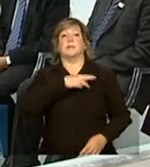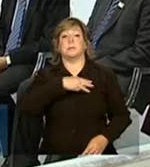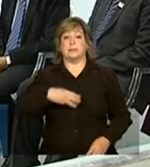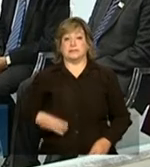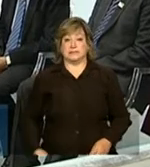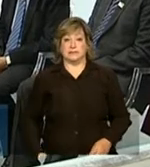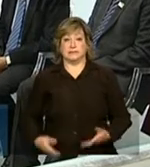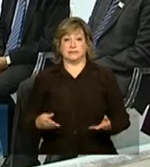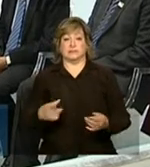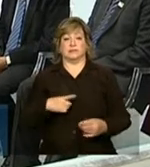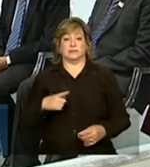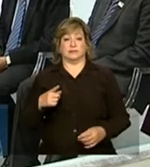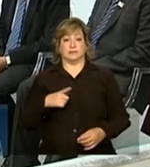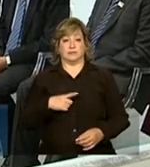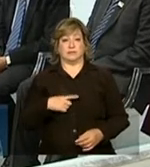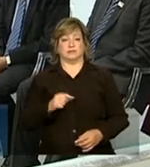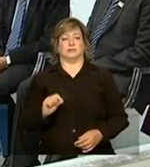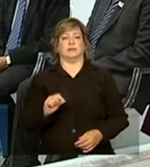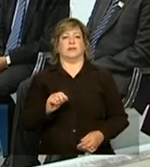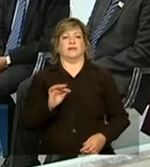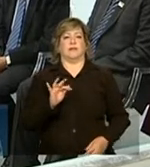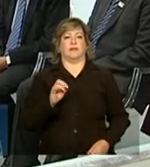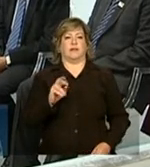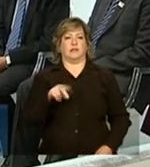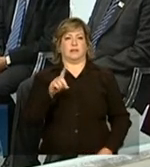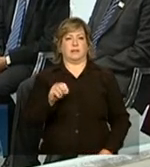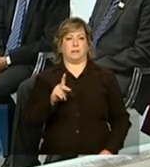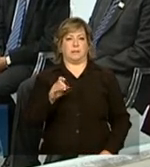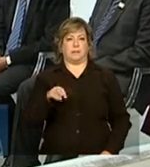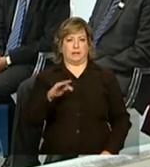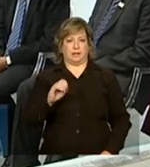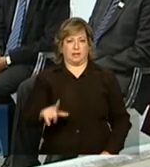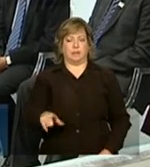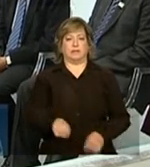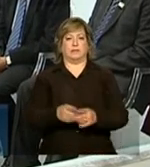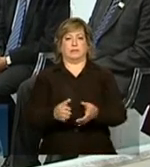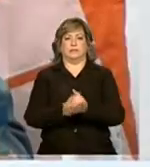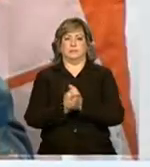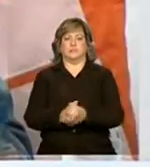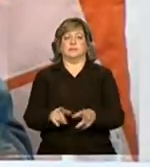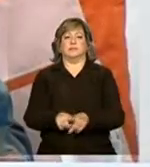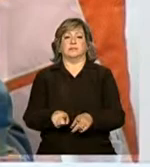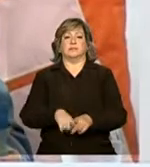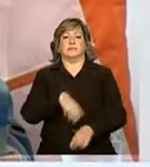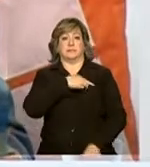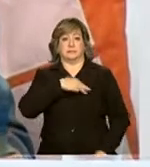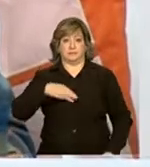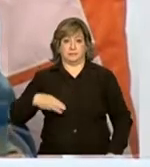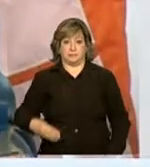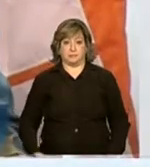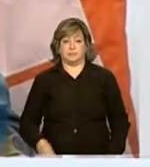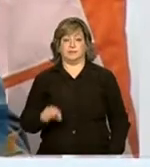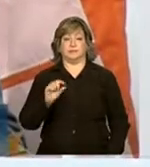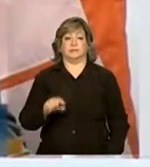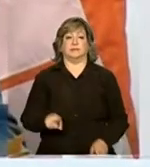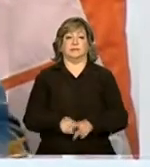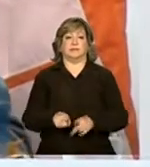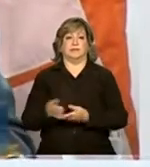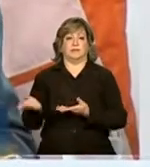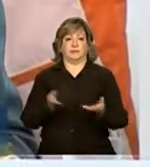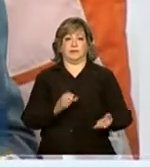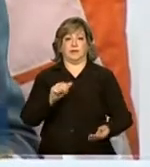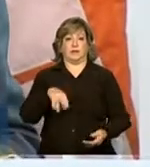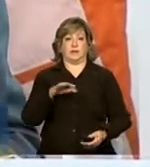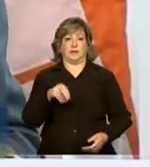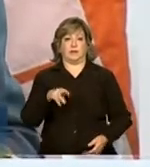de Desenvolvimento, Indústria e Comércio, Fernando Pimentel, Ministro de Estado da Agricultura, Pecuária e Abastecimento,